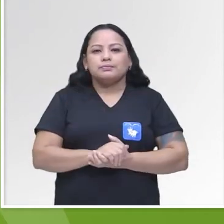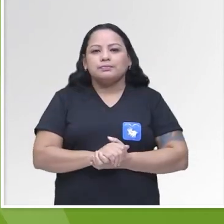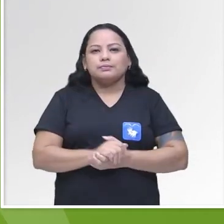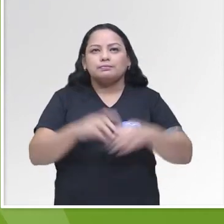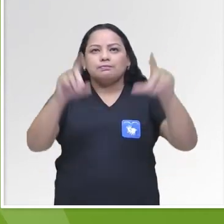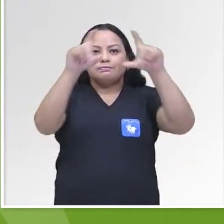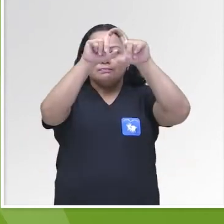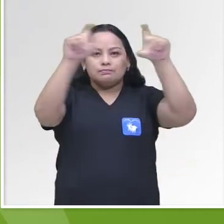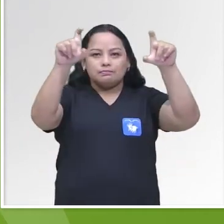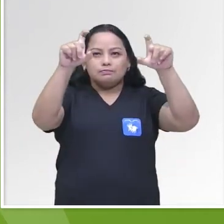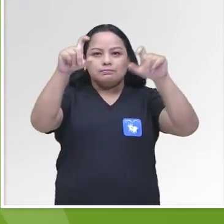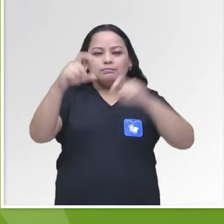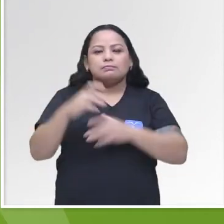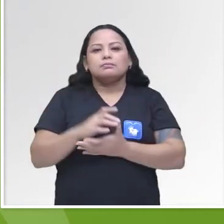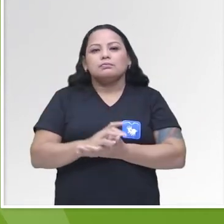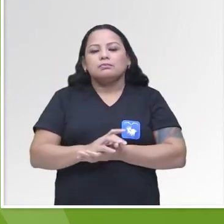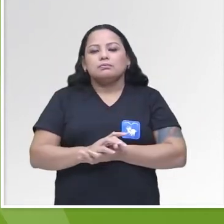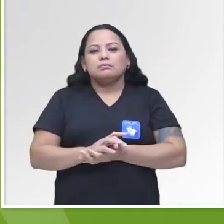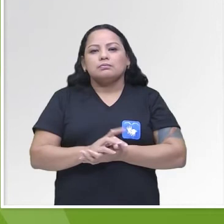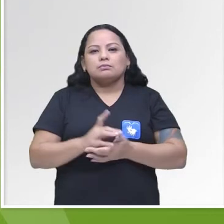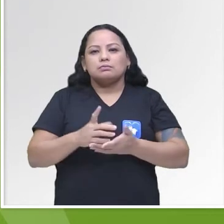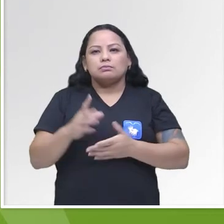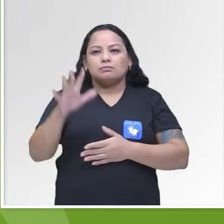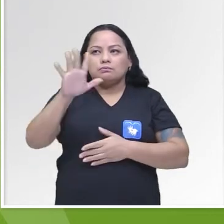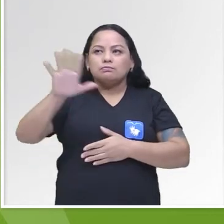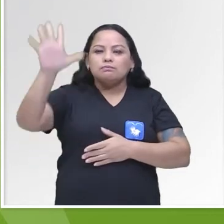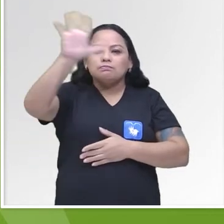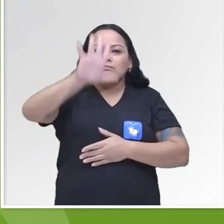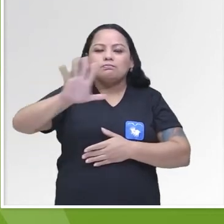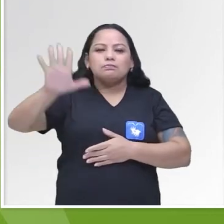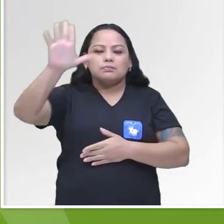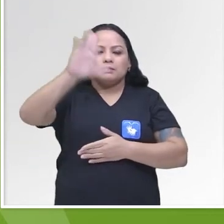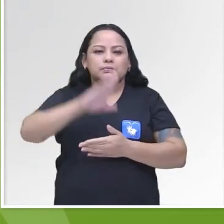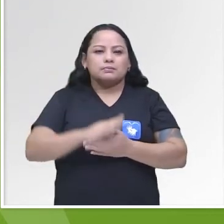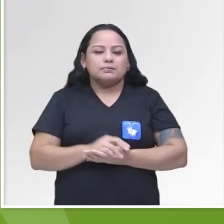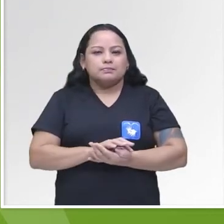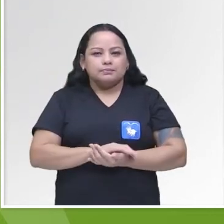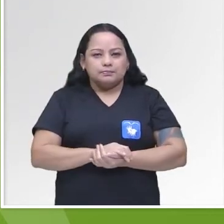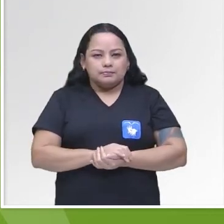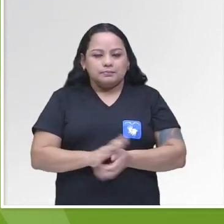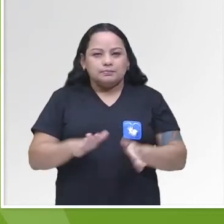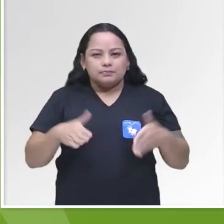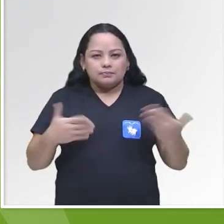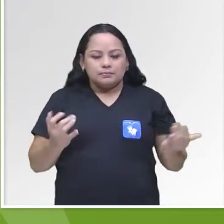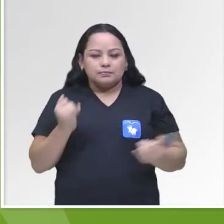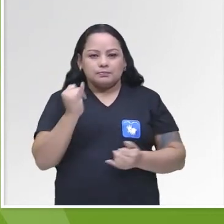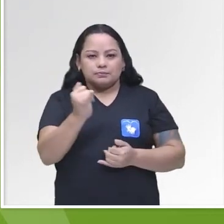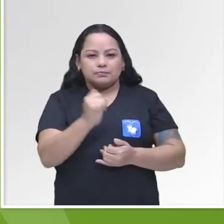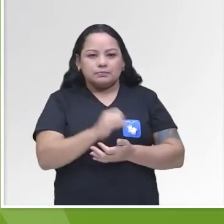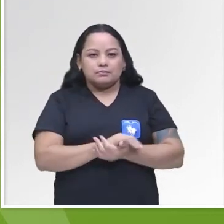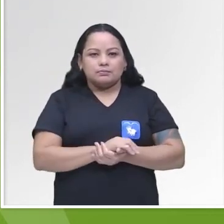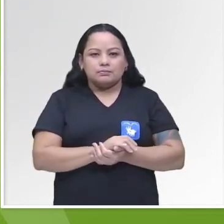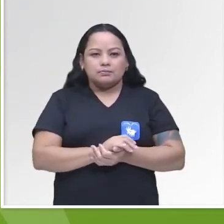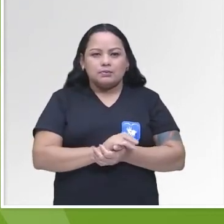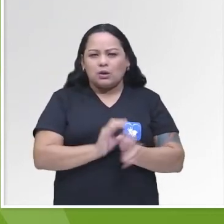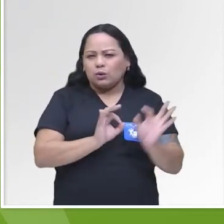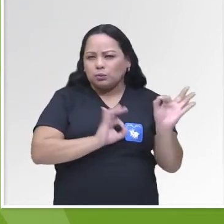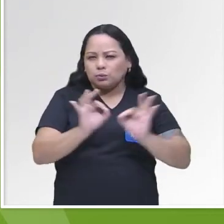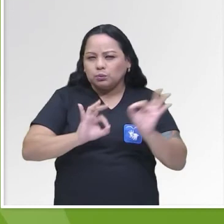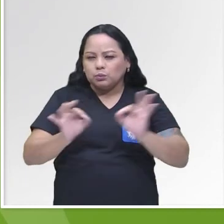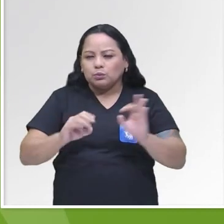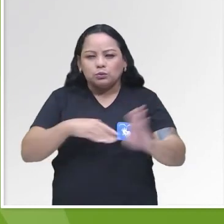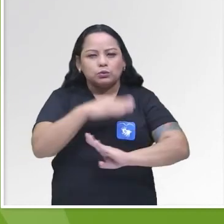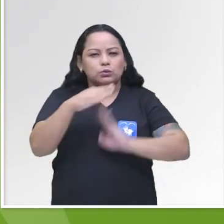do mesmo lado do plano. Ok? Então, gente, vamos fazer essa aplicação de todas